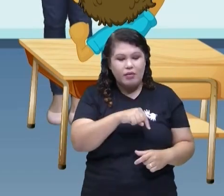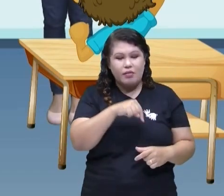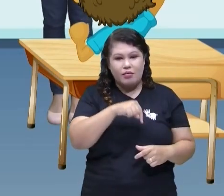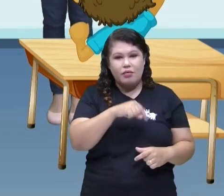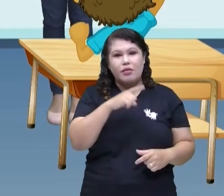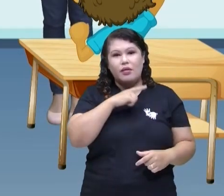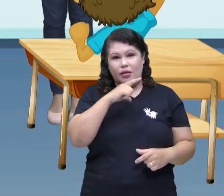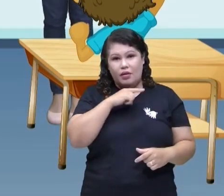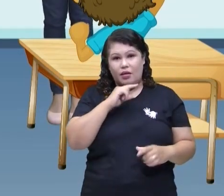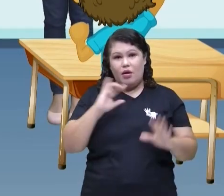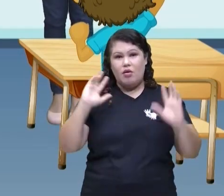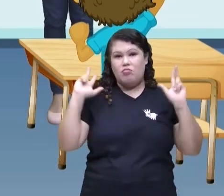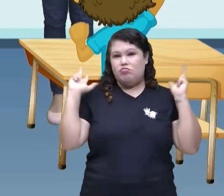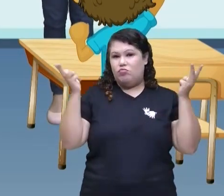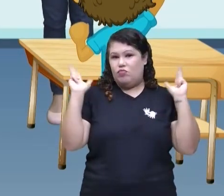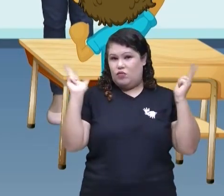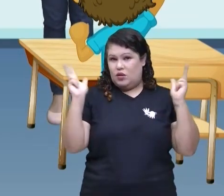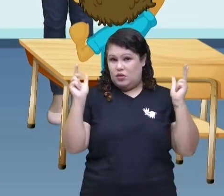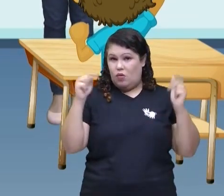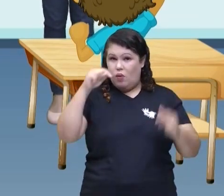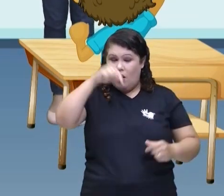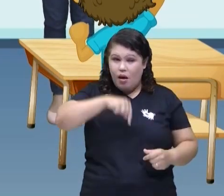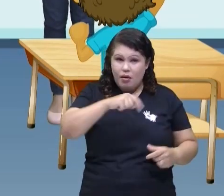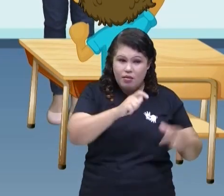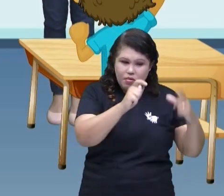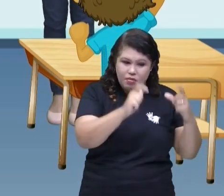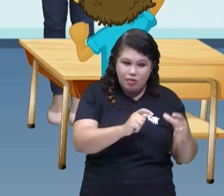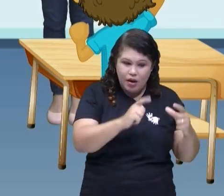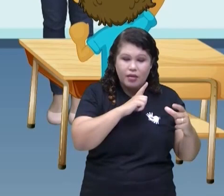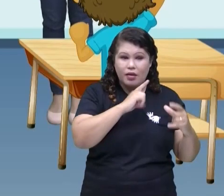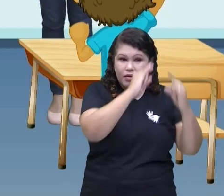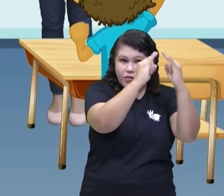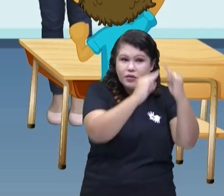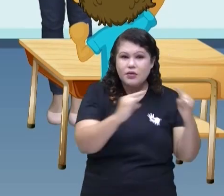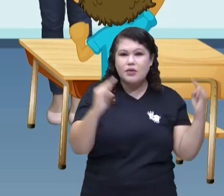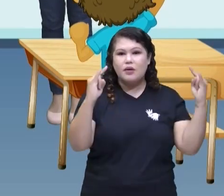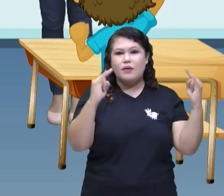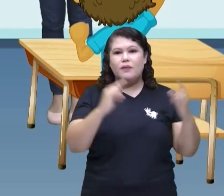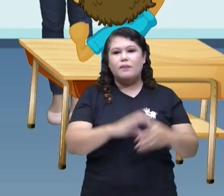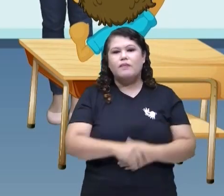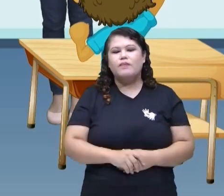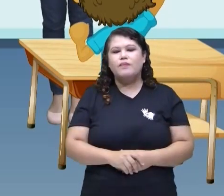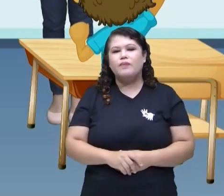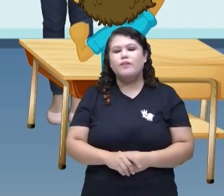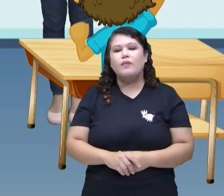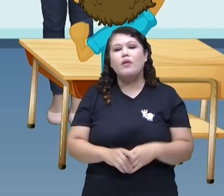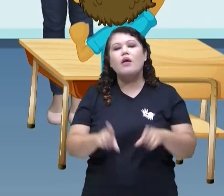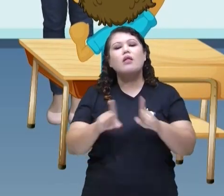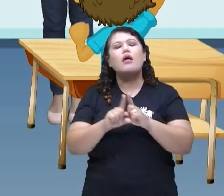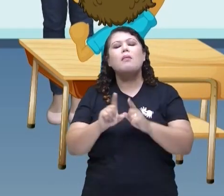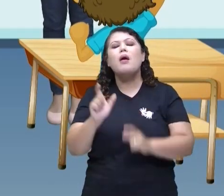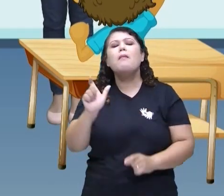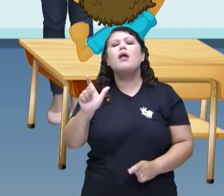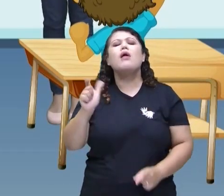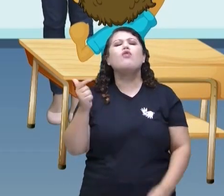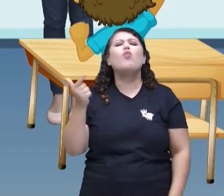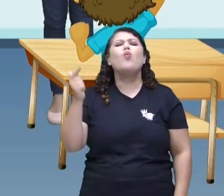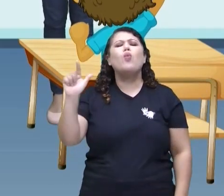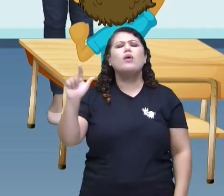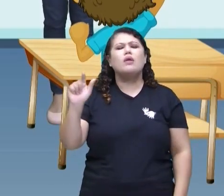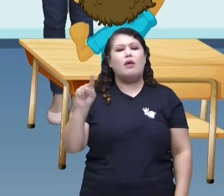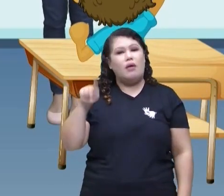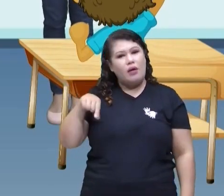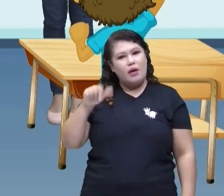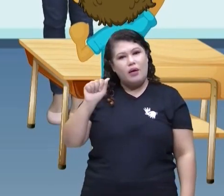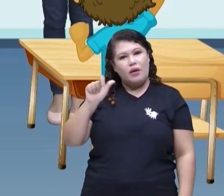Aqui, neste lugar, perceberam? Qual foi a outra palavrinha que nós descobrimos na nossa aula de hoje? A